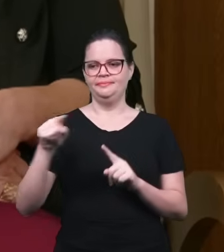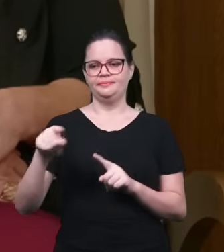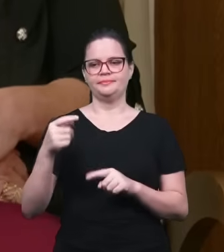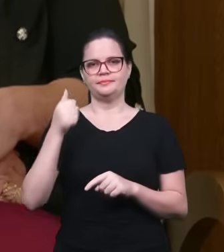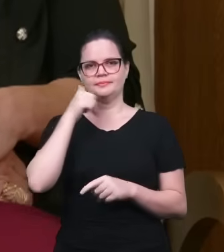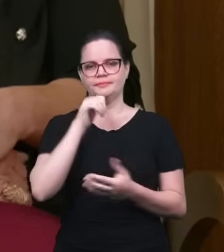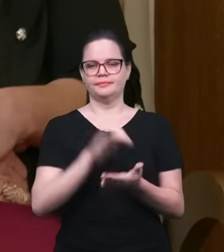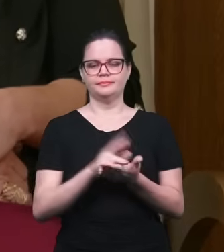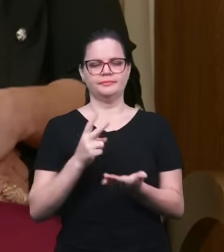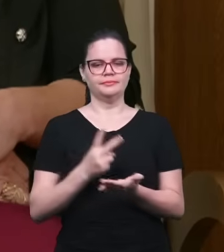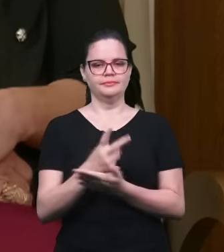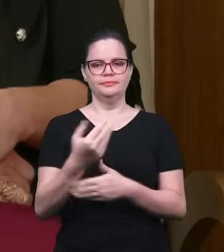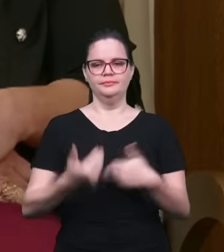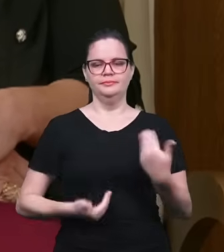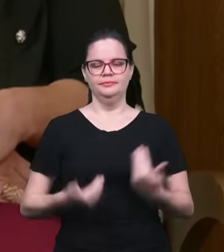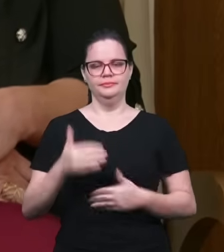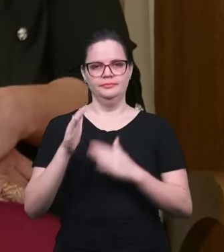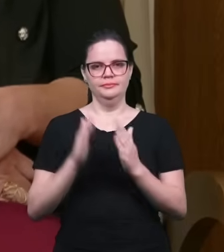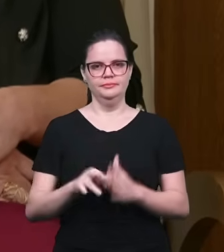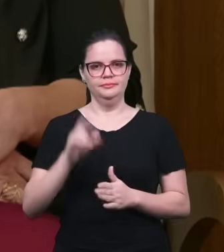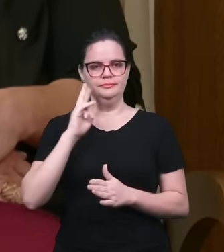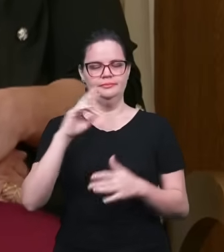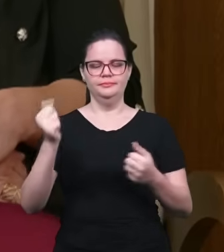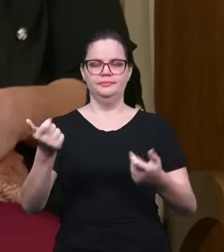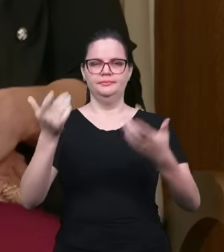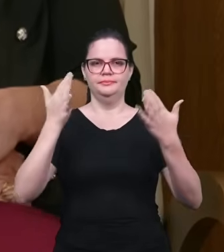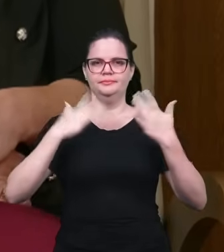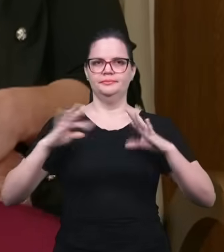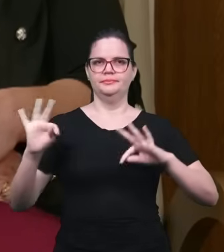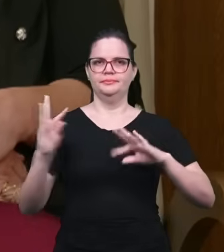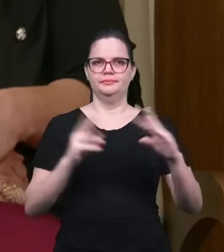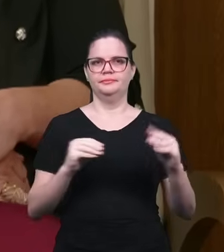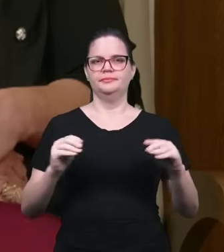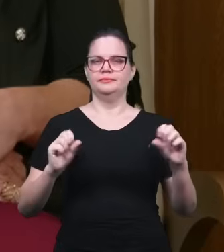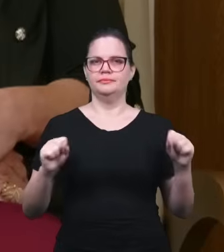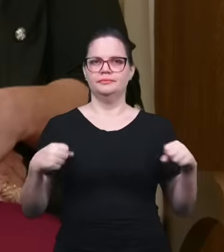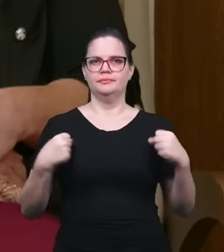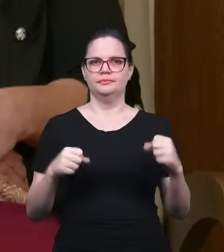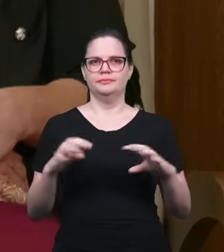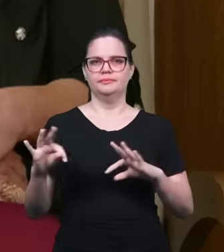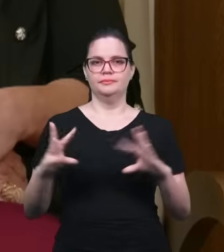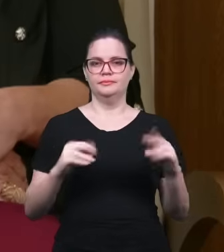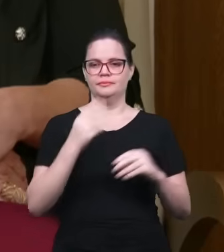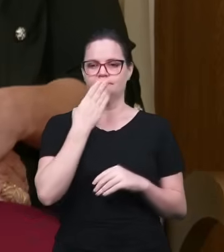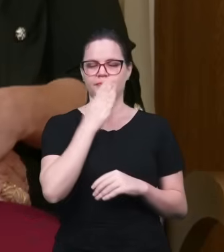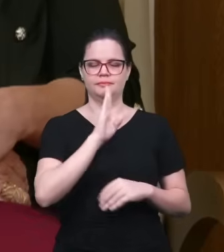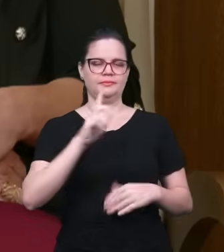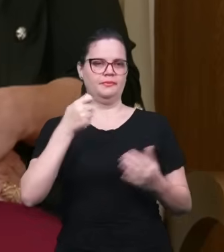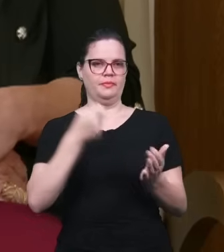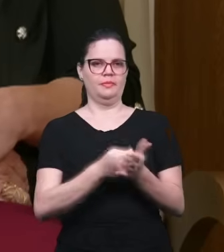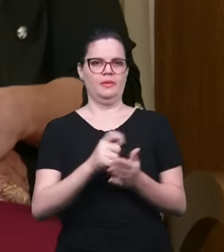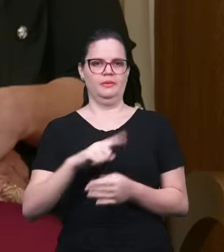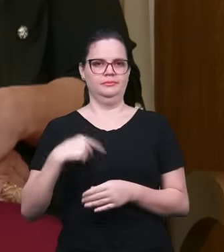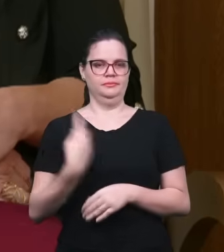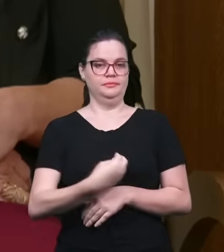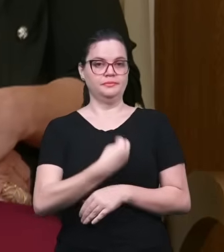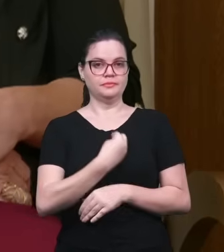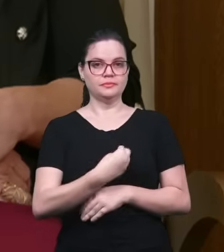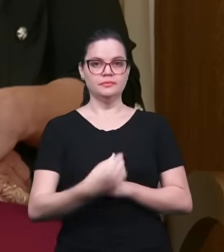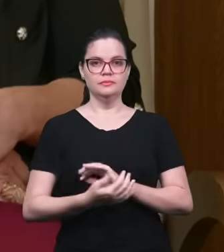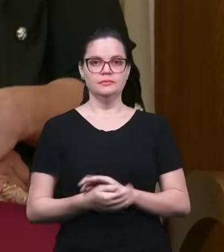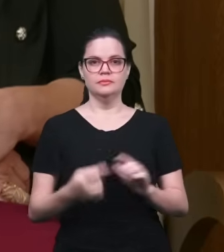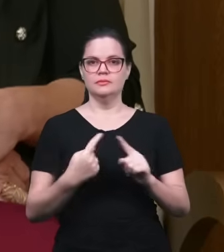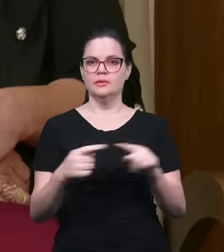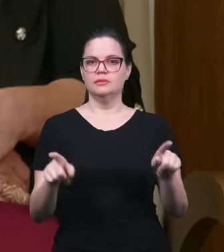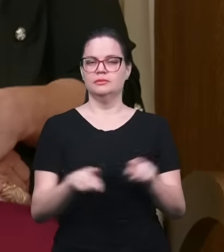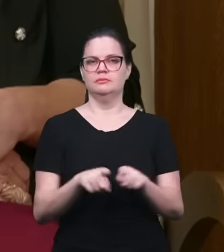ao Senhor, né? O Senhor sempre nos abençoou e sempre nos sustentou, né? Tudo aquilo que Ele prometeu, Ele cumpriu nossas vidas, né? Mas quero